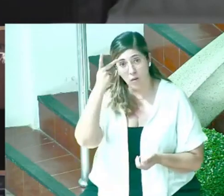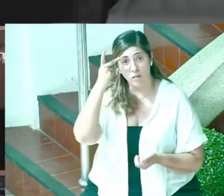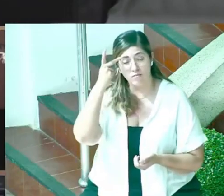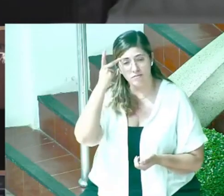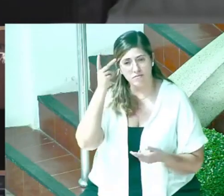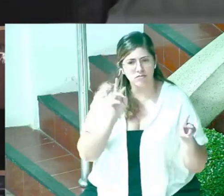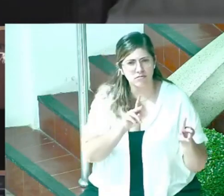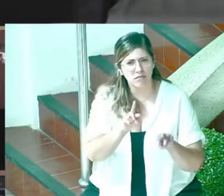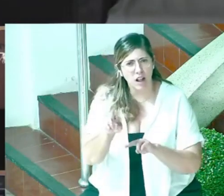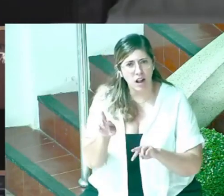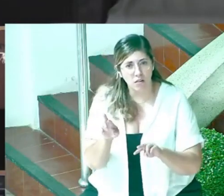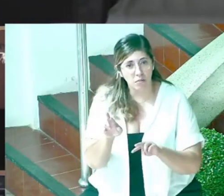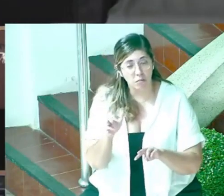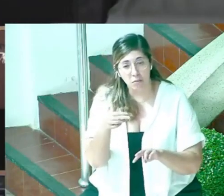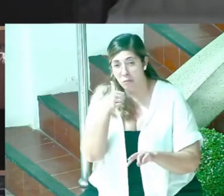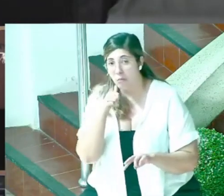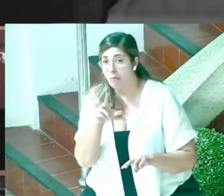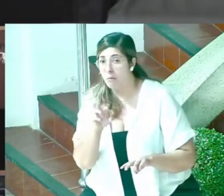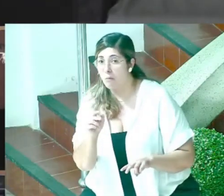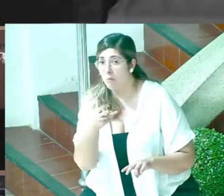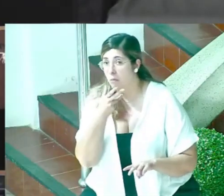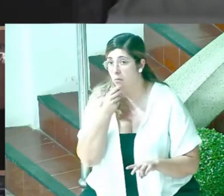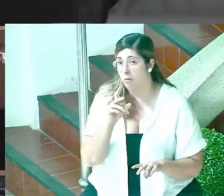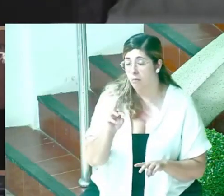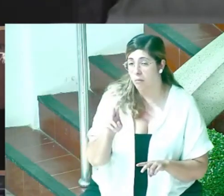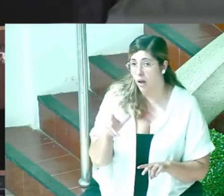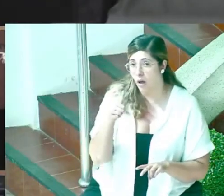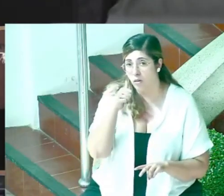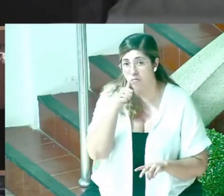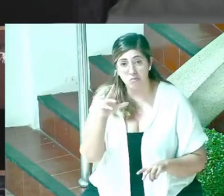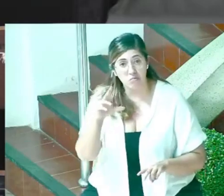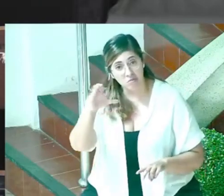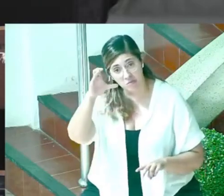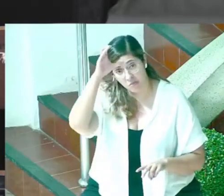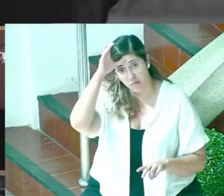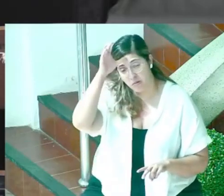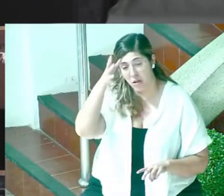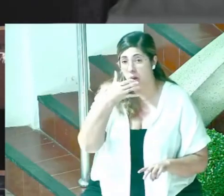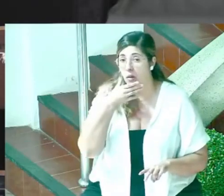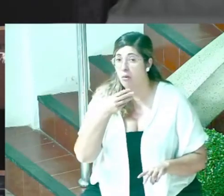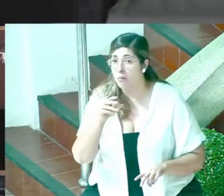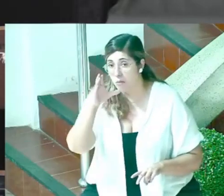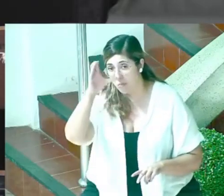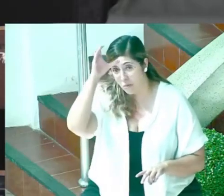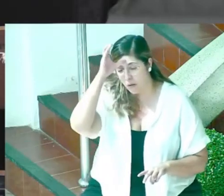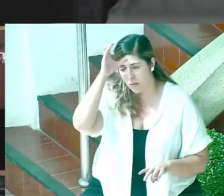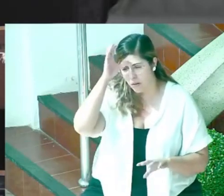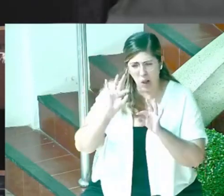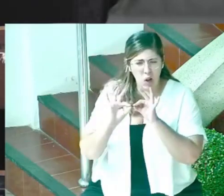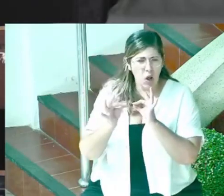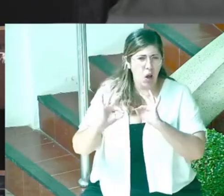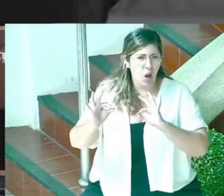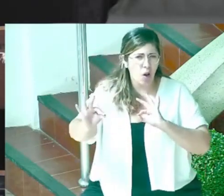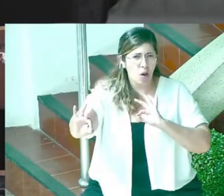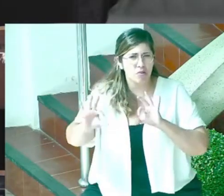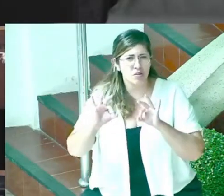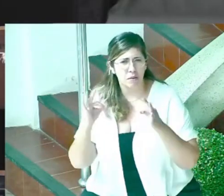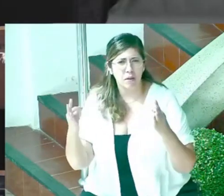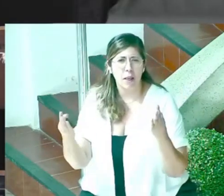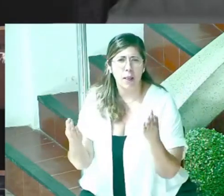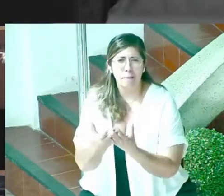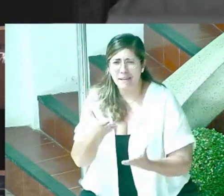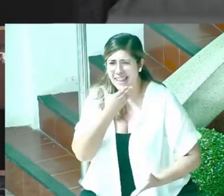um grandioso perdão. Isso vai depor contra nós, de talvez chegarmos à conclusão